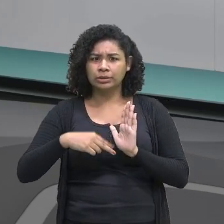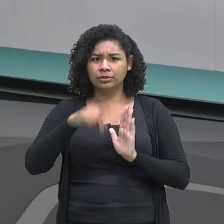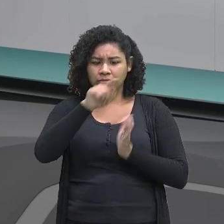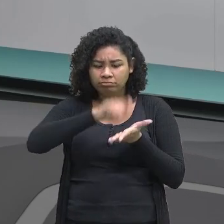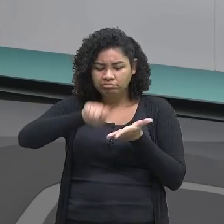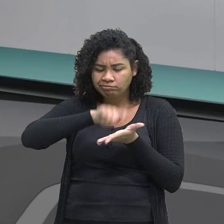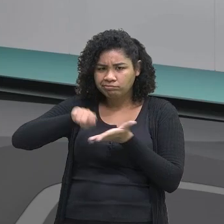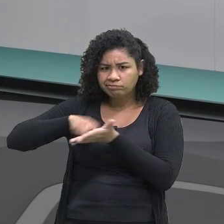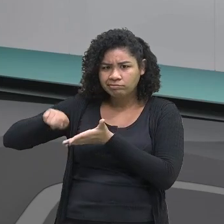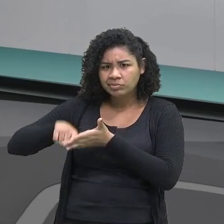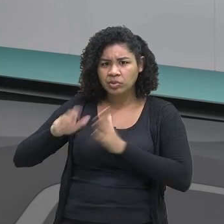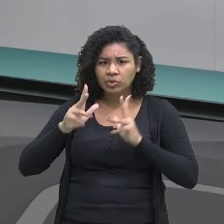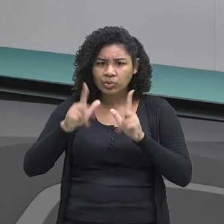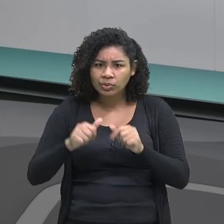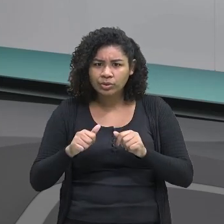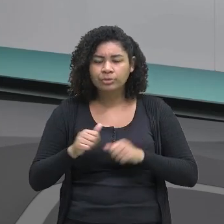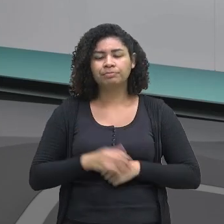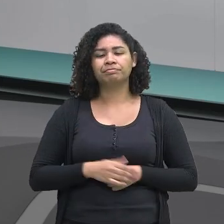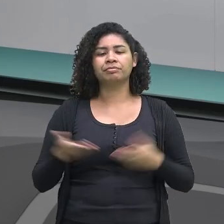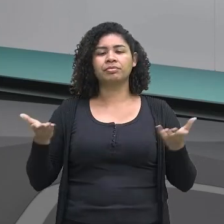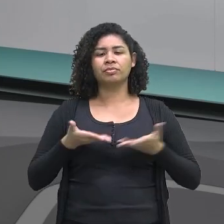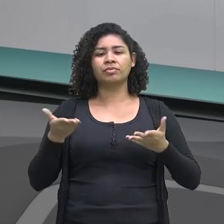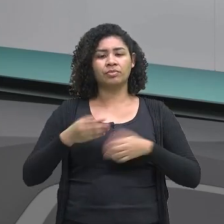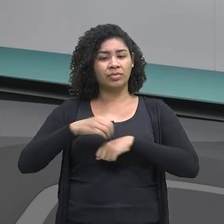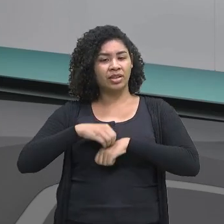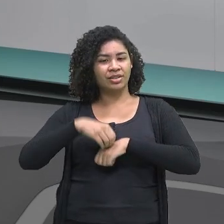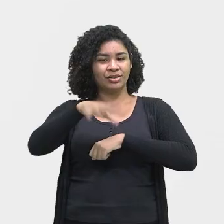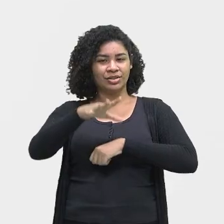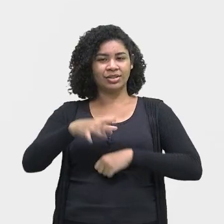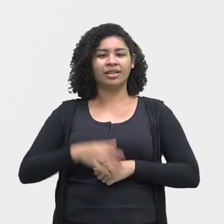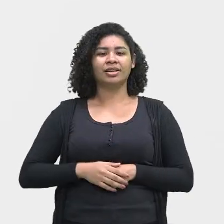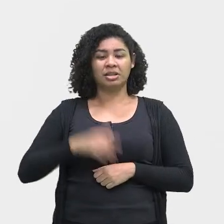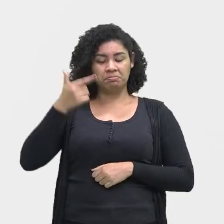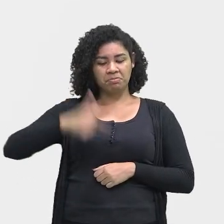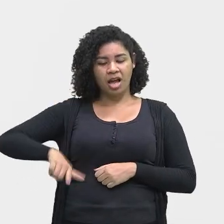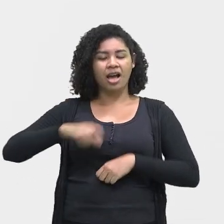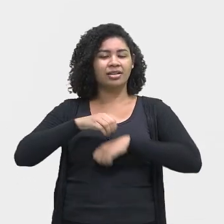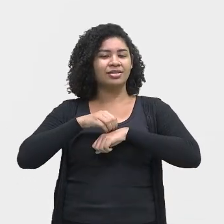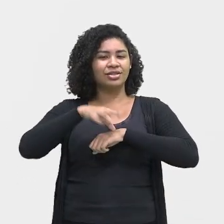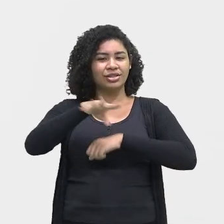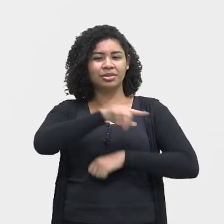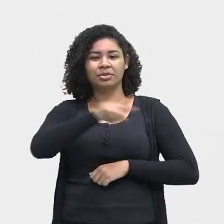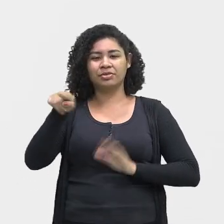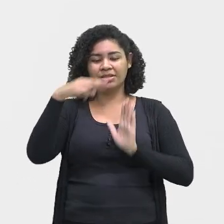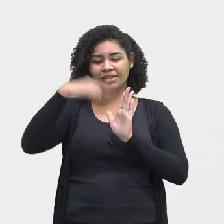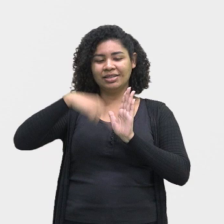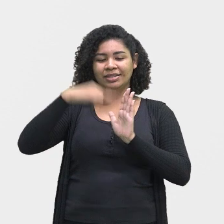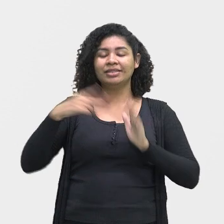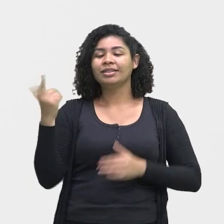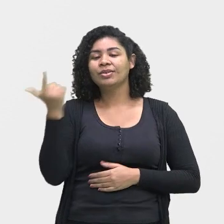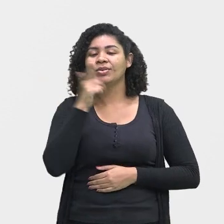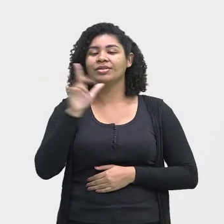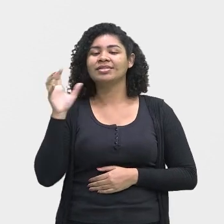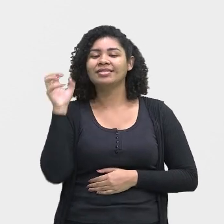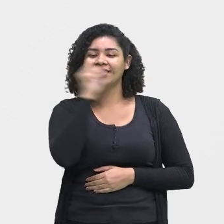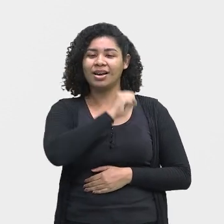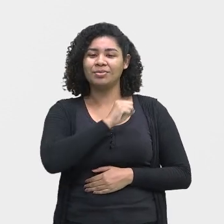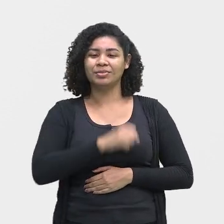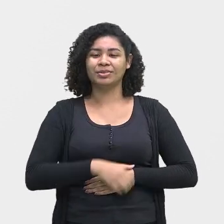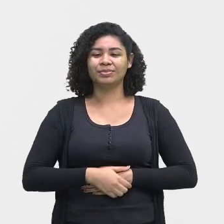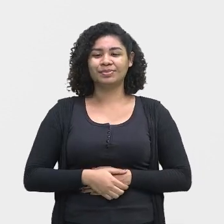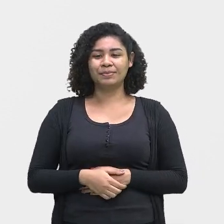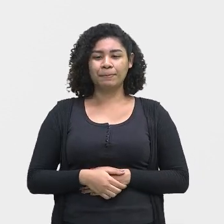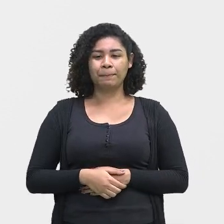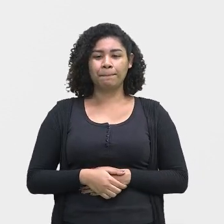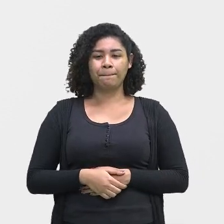skimming. Então, nós vamos para dicas agora. Nós vamos dar mais dicas para leituras mais efetivas, né? Então,